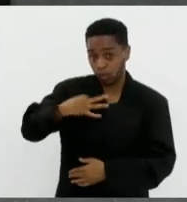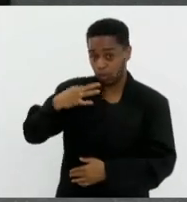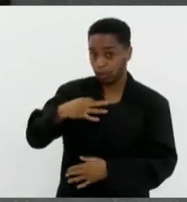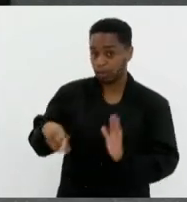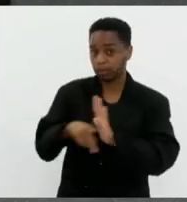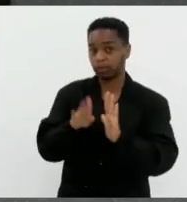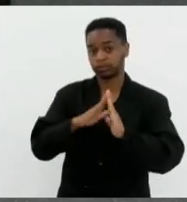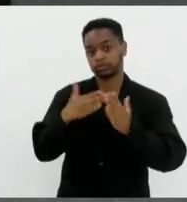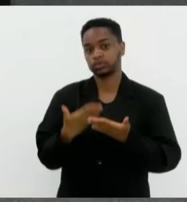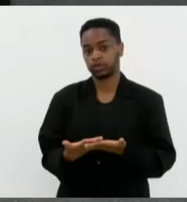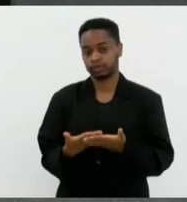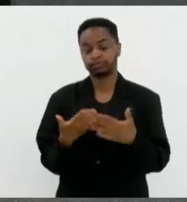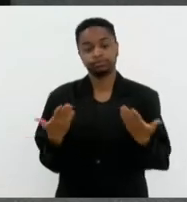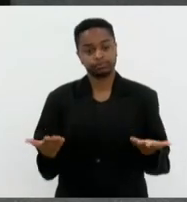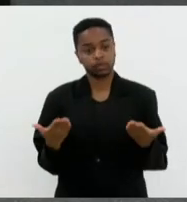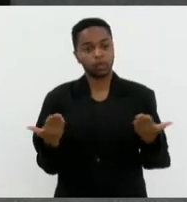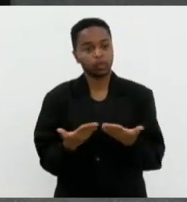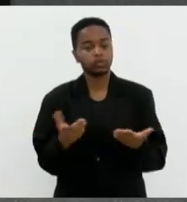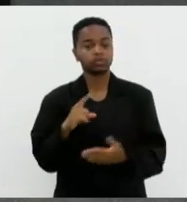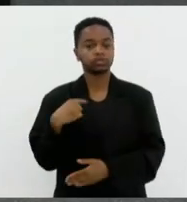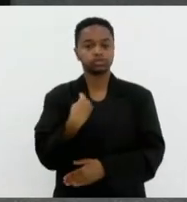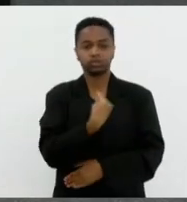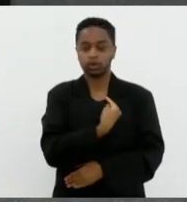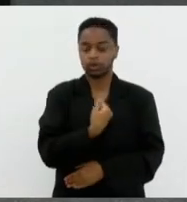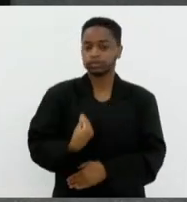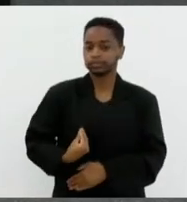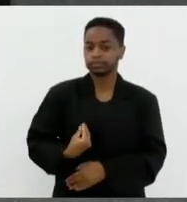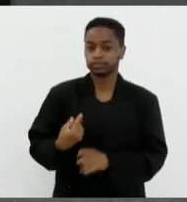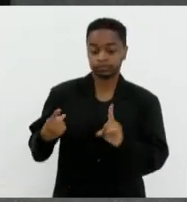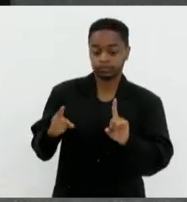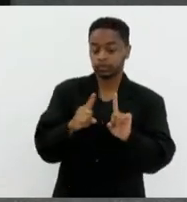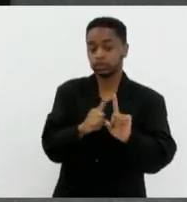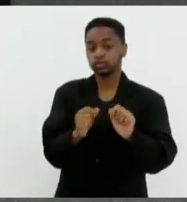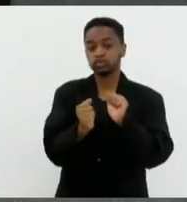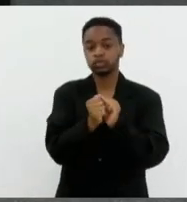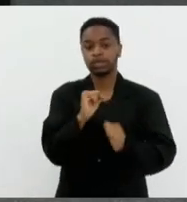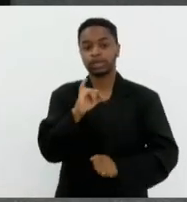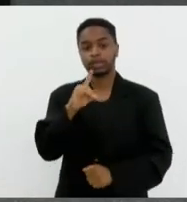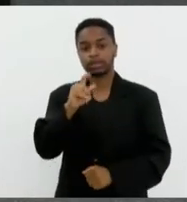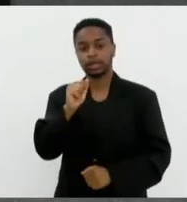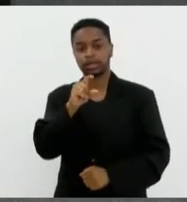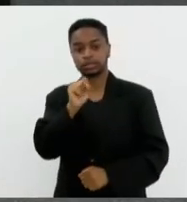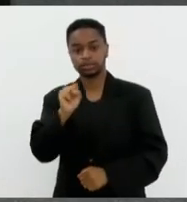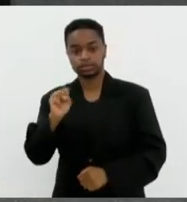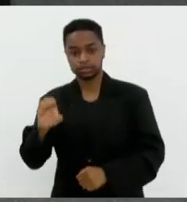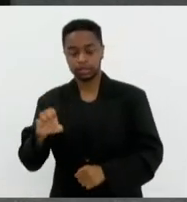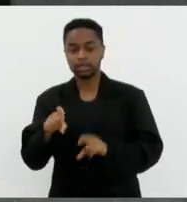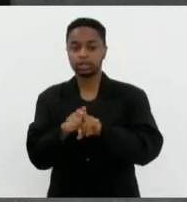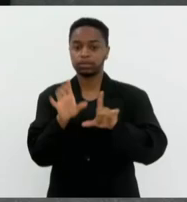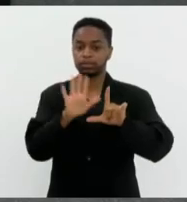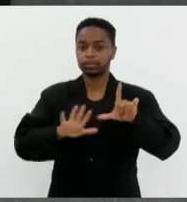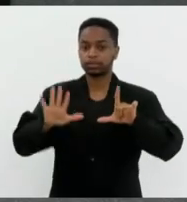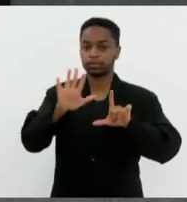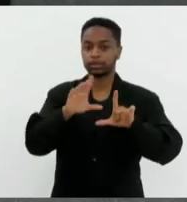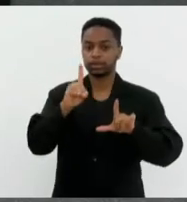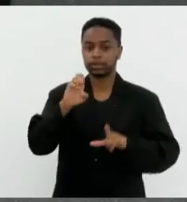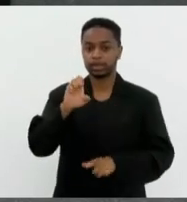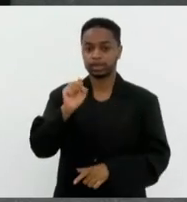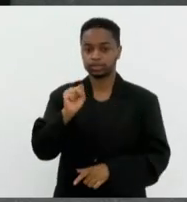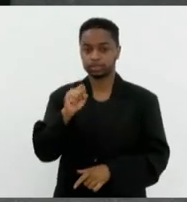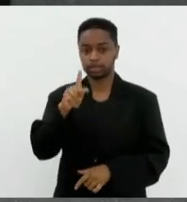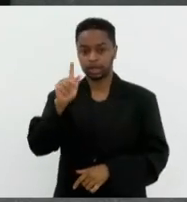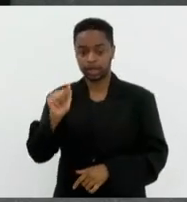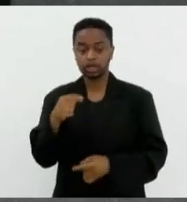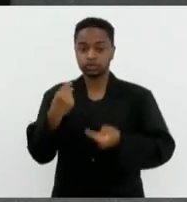presidenta. Então, hoje nós estivemos junto com o IBASE e também a plataforma DESCA discutindo